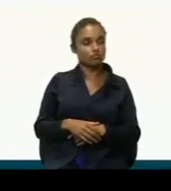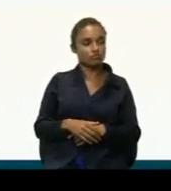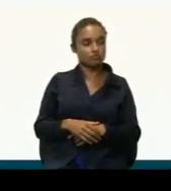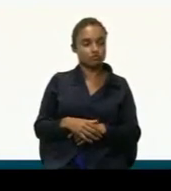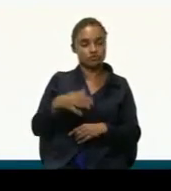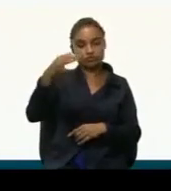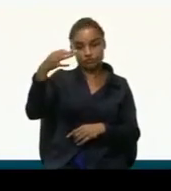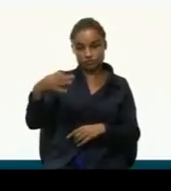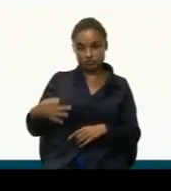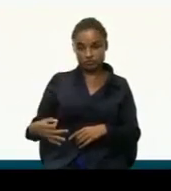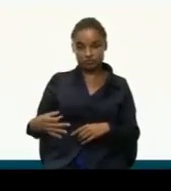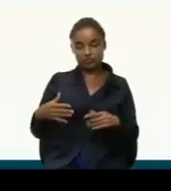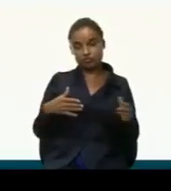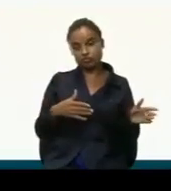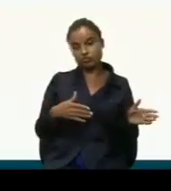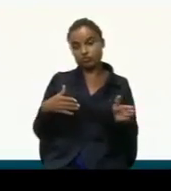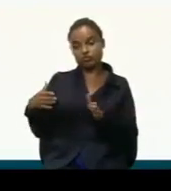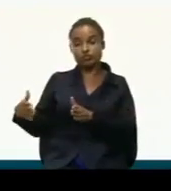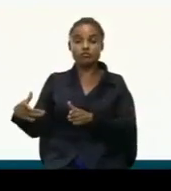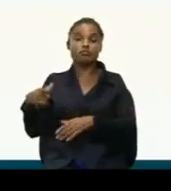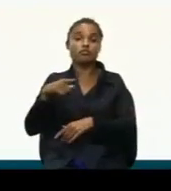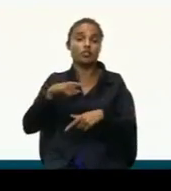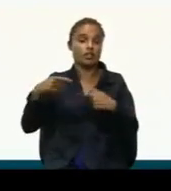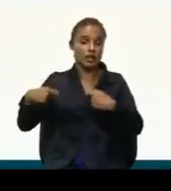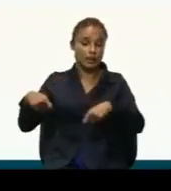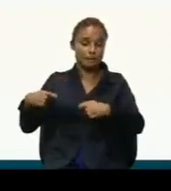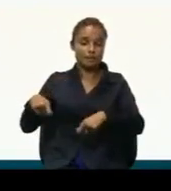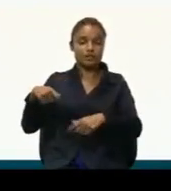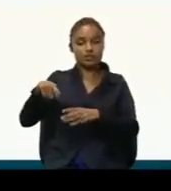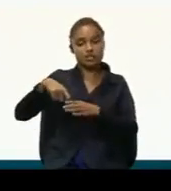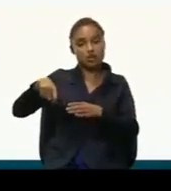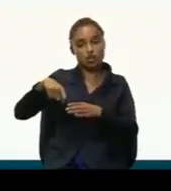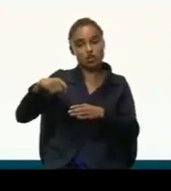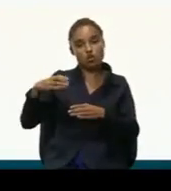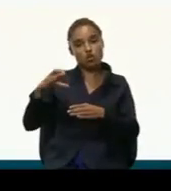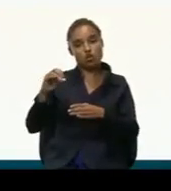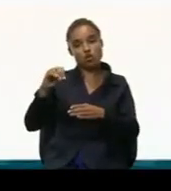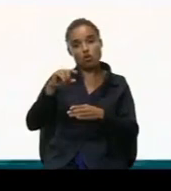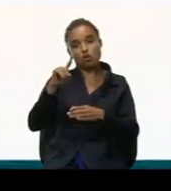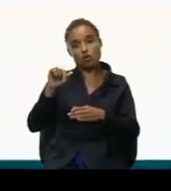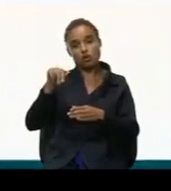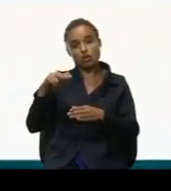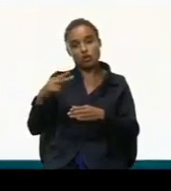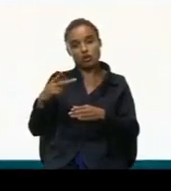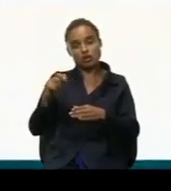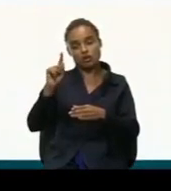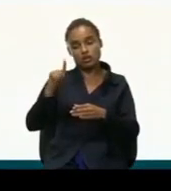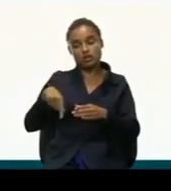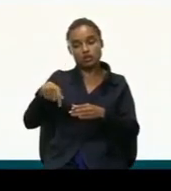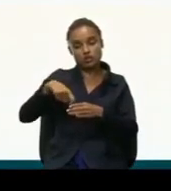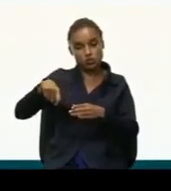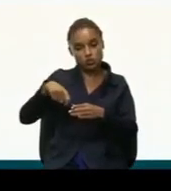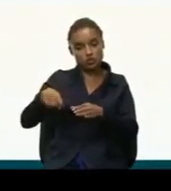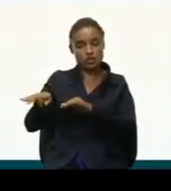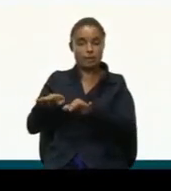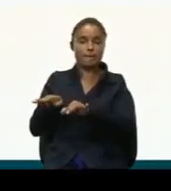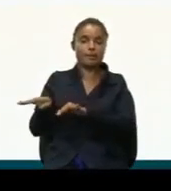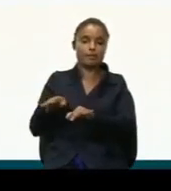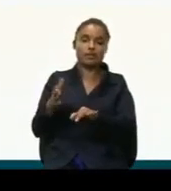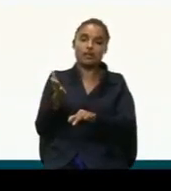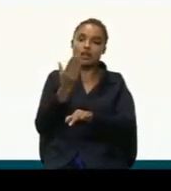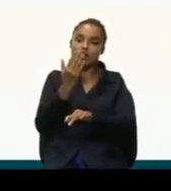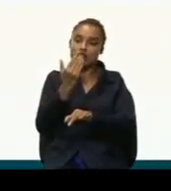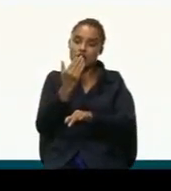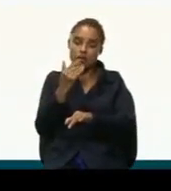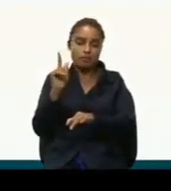certo? A gente tem que ter a cozinha, ok? Para o preparo dos alimentos. Lavanderia, só para